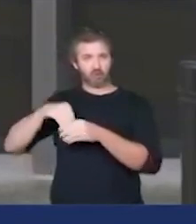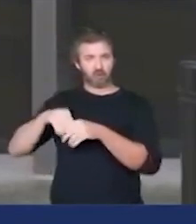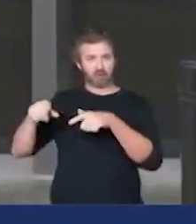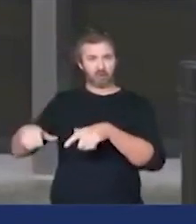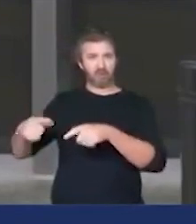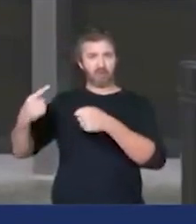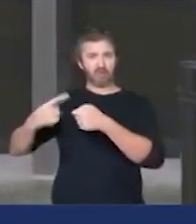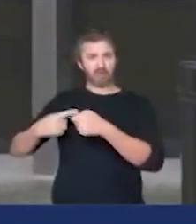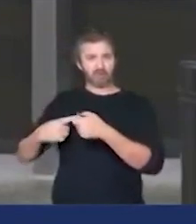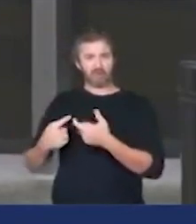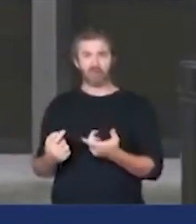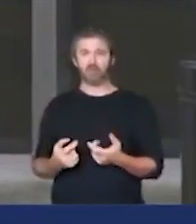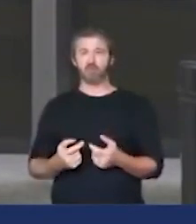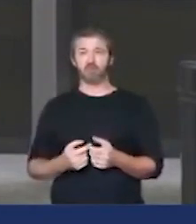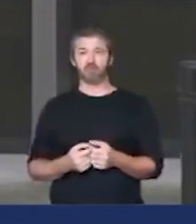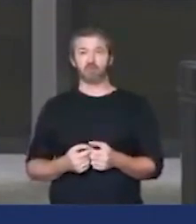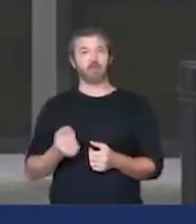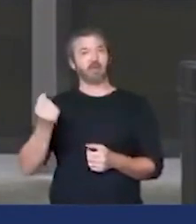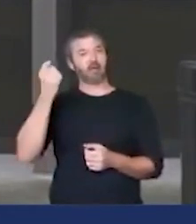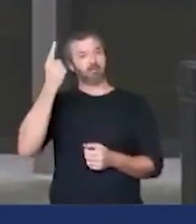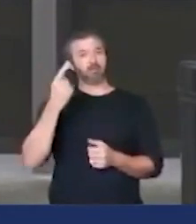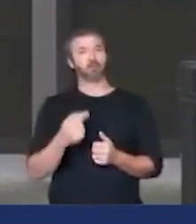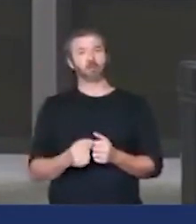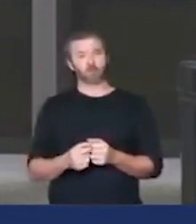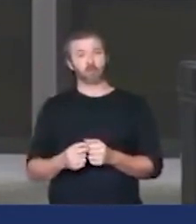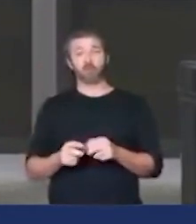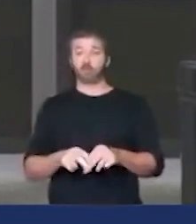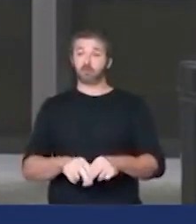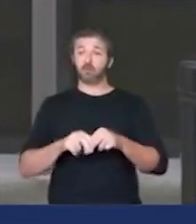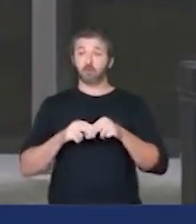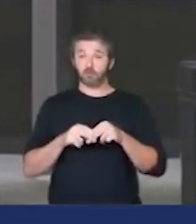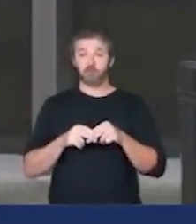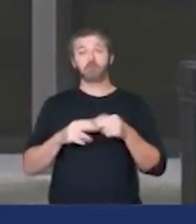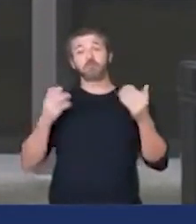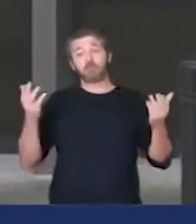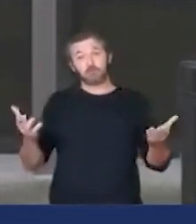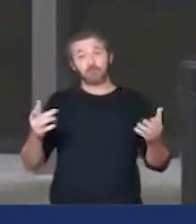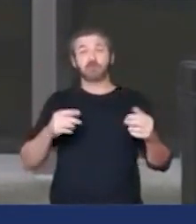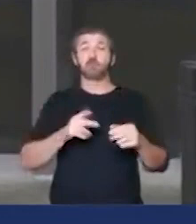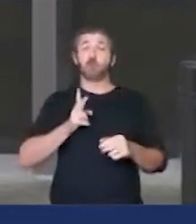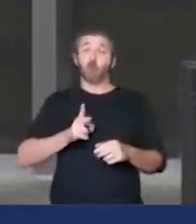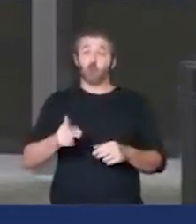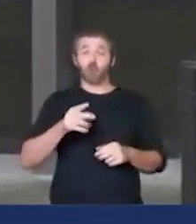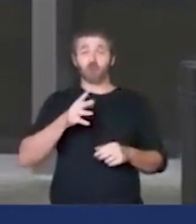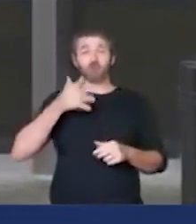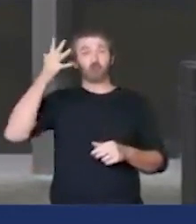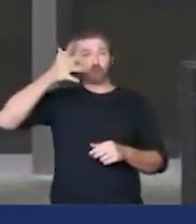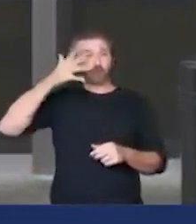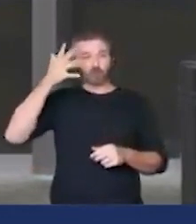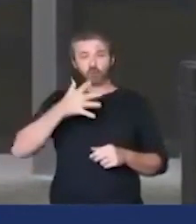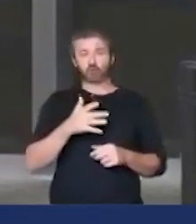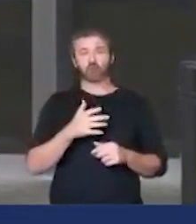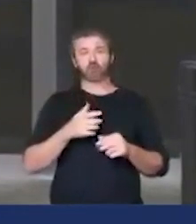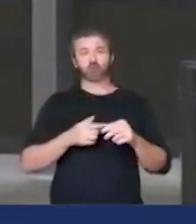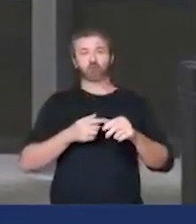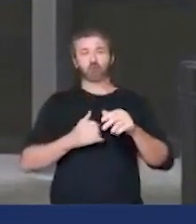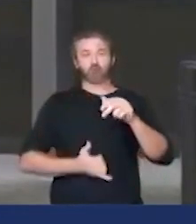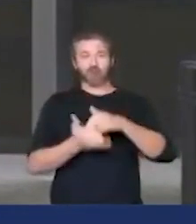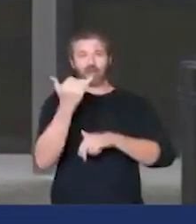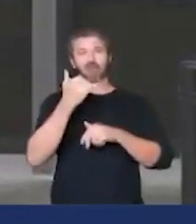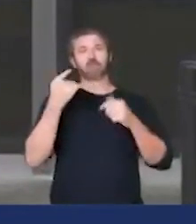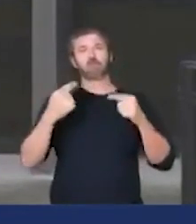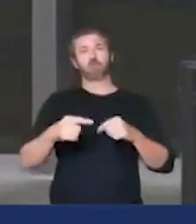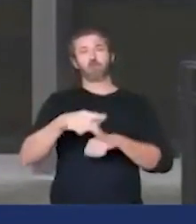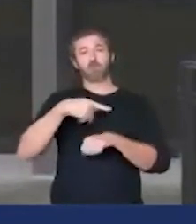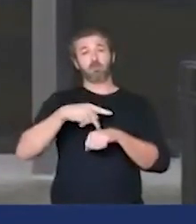seus locais de votação, é muito absurdo. É por isso que ele insiste, inclusive, com um discurso golpista com relação às